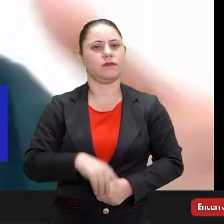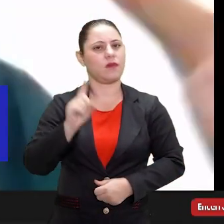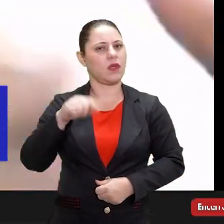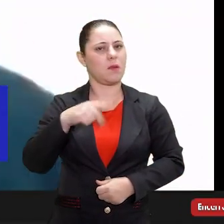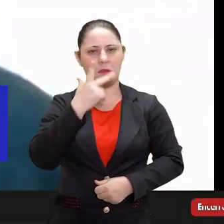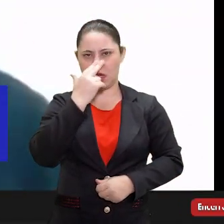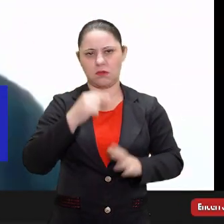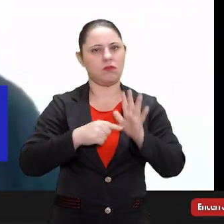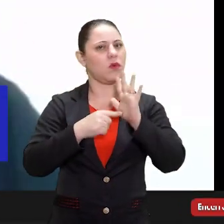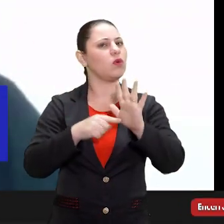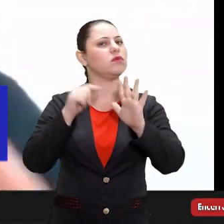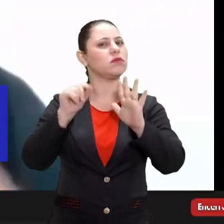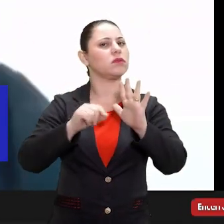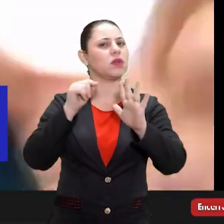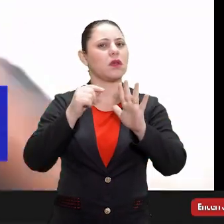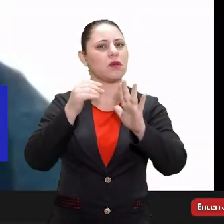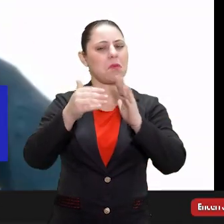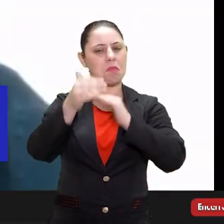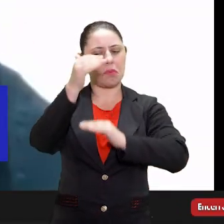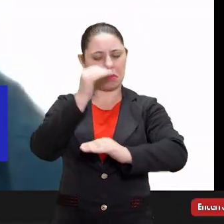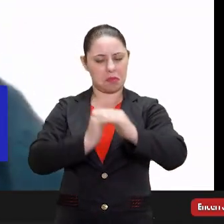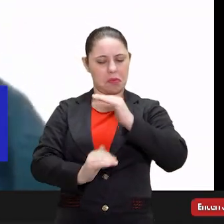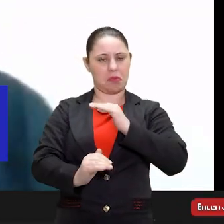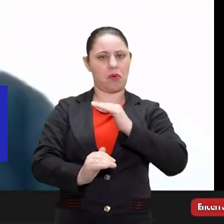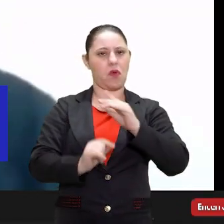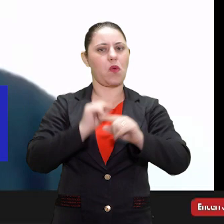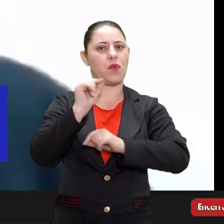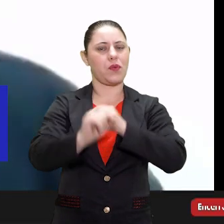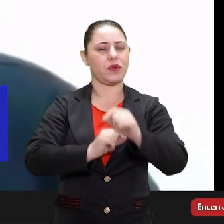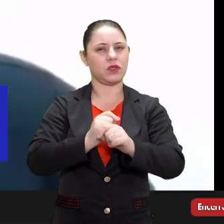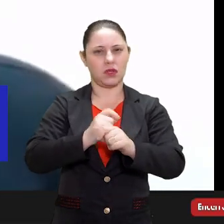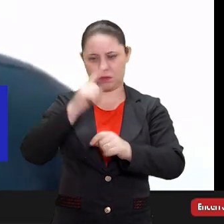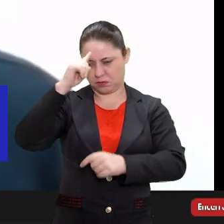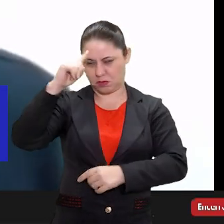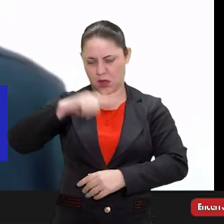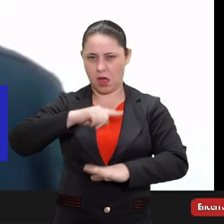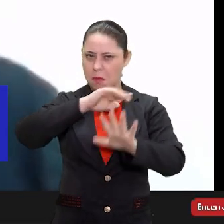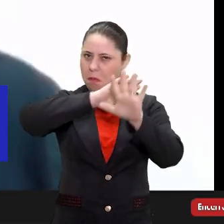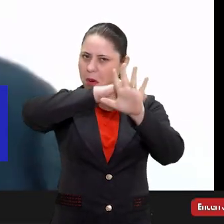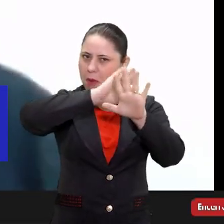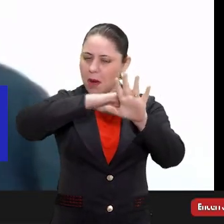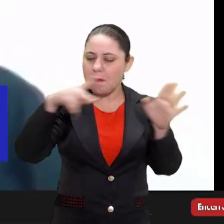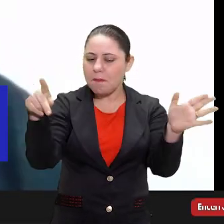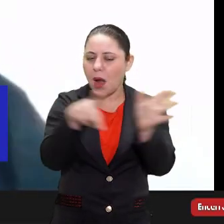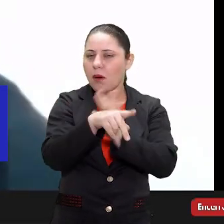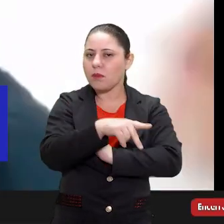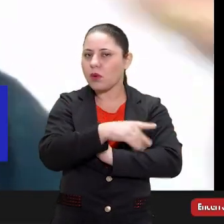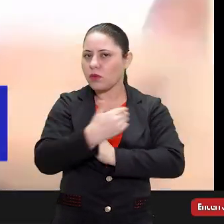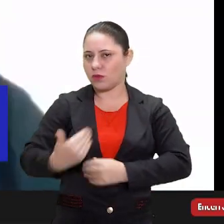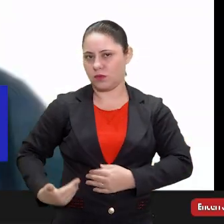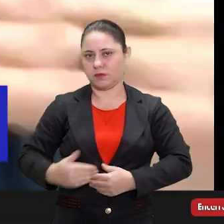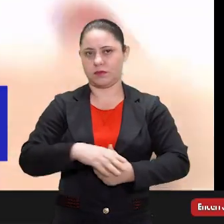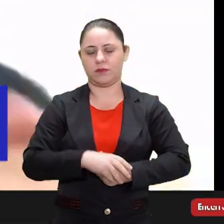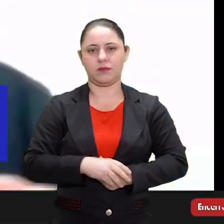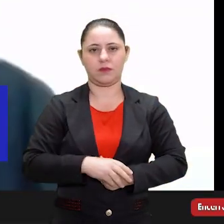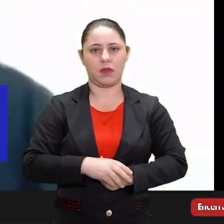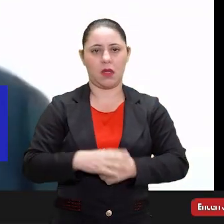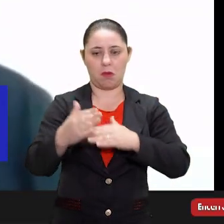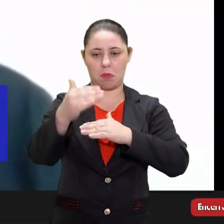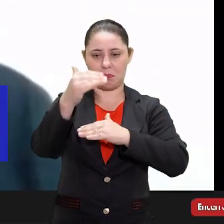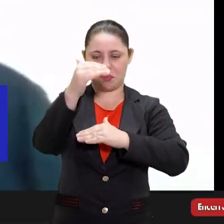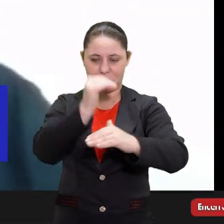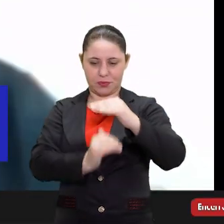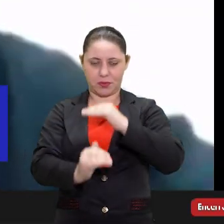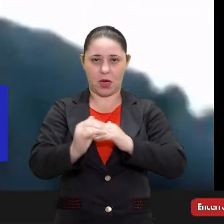obrigando o corpo técnico a refazer a prova por 2 vezes. Isso representa um grande